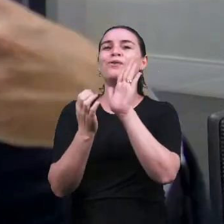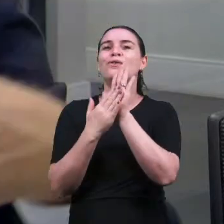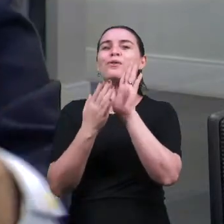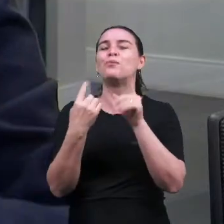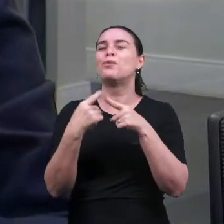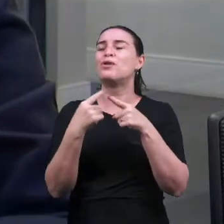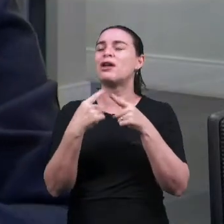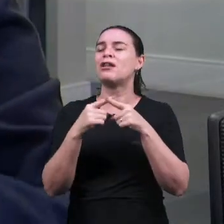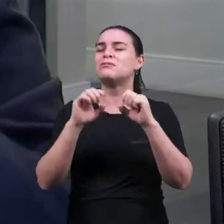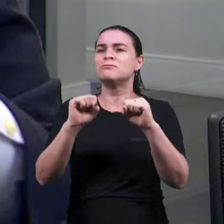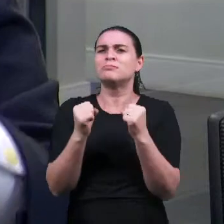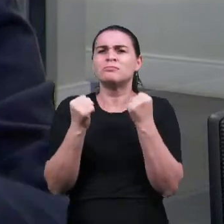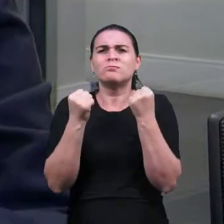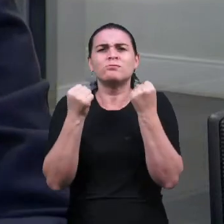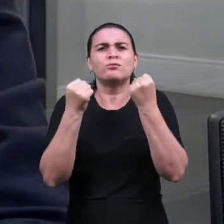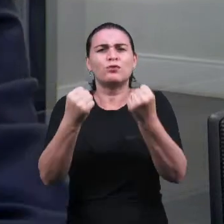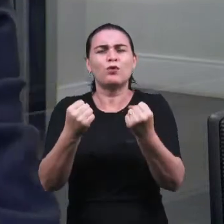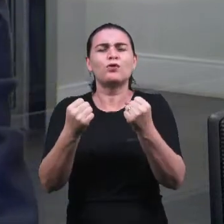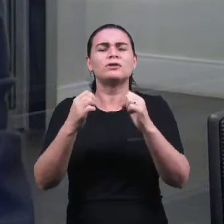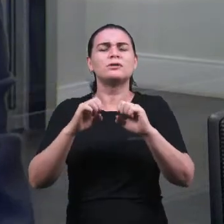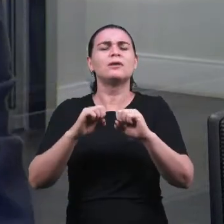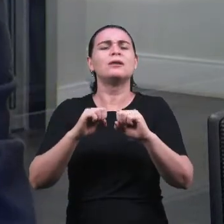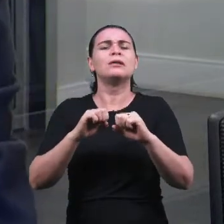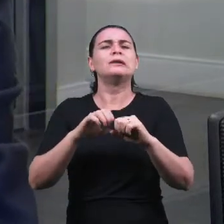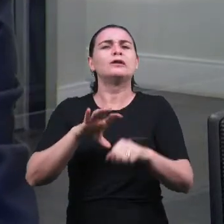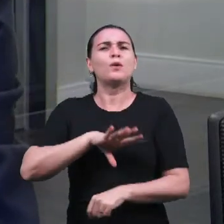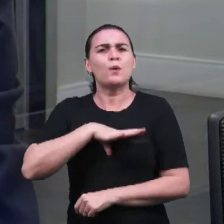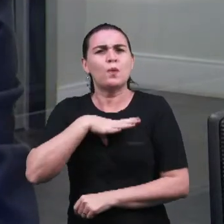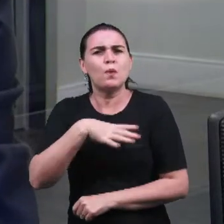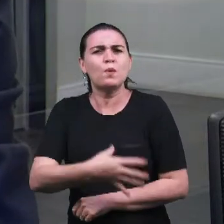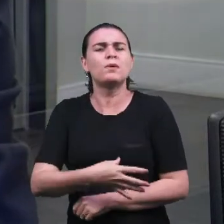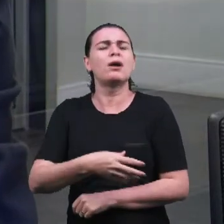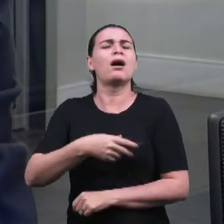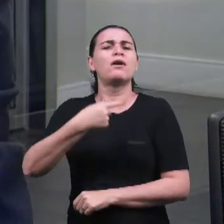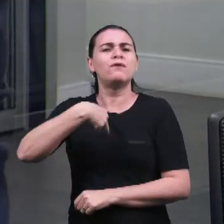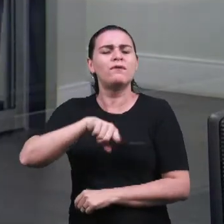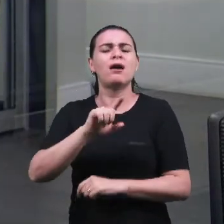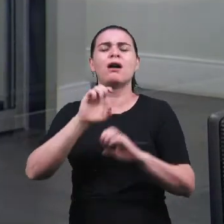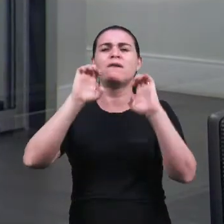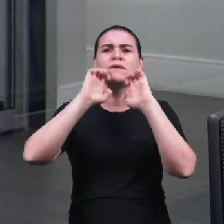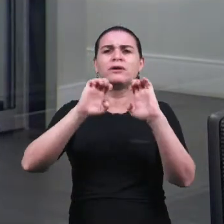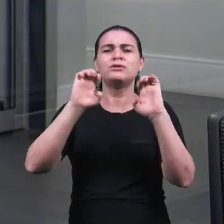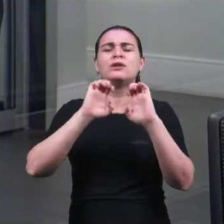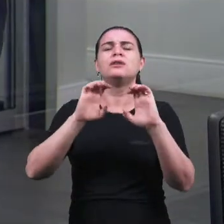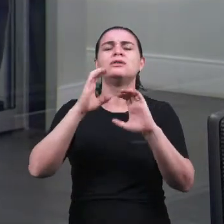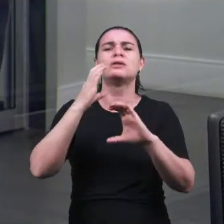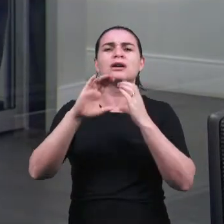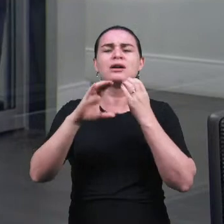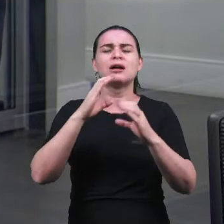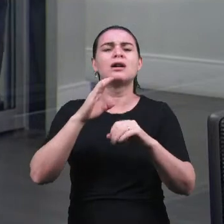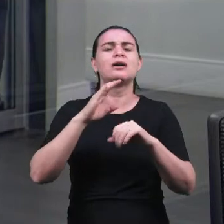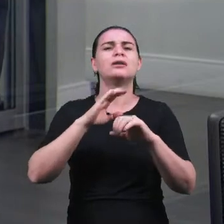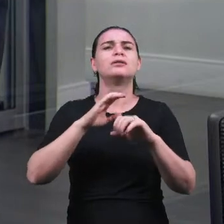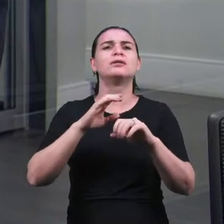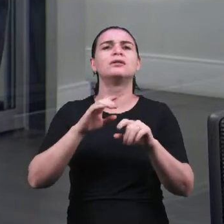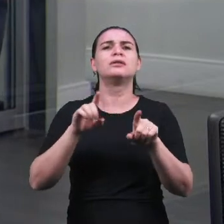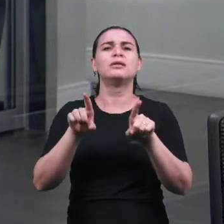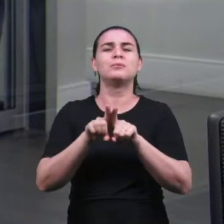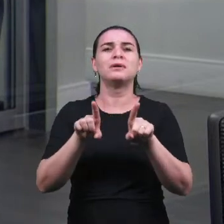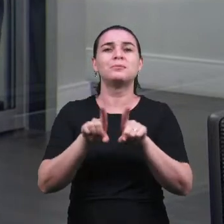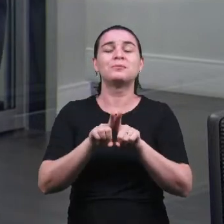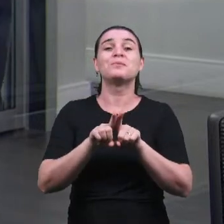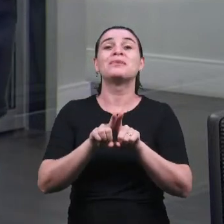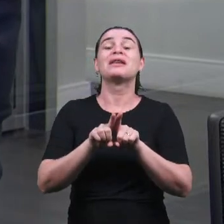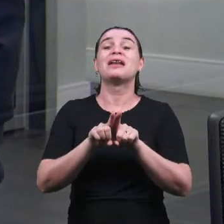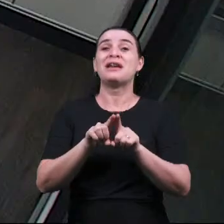tanto vigor, trabalhando. E o pastor Gideuti tem falado uma coisa interessante aqui, até como o cara é jornalista, eles gostam muito de furo,